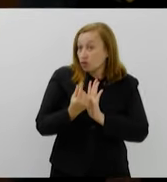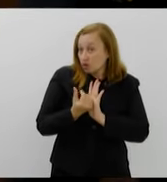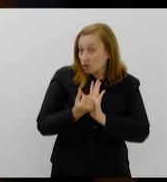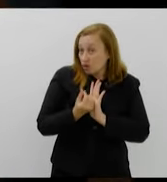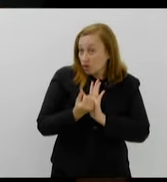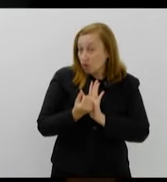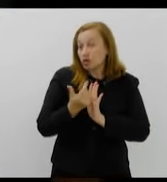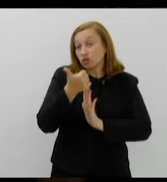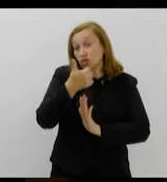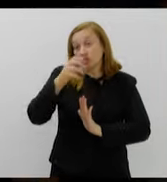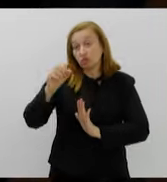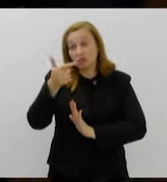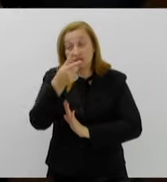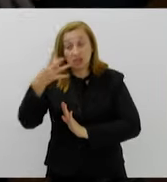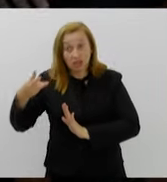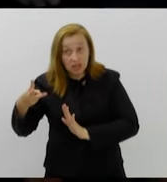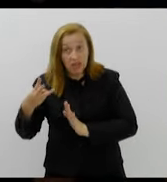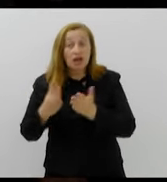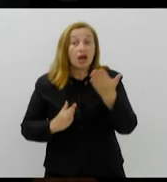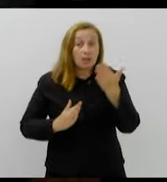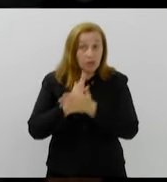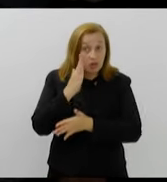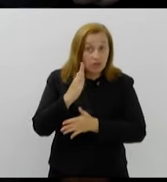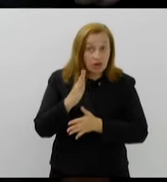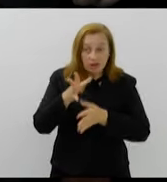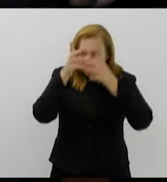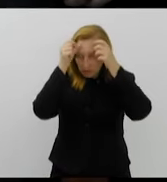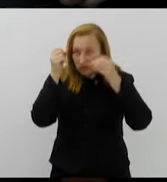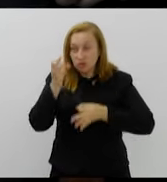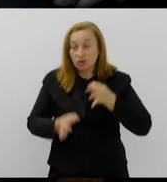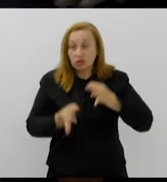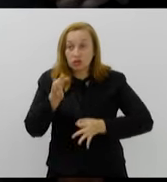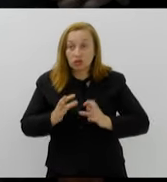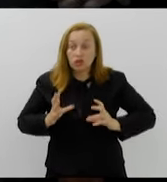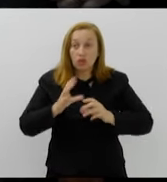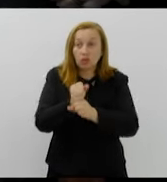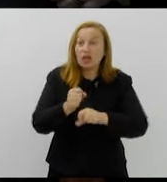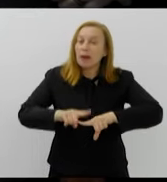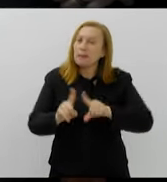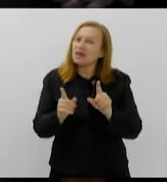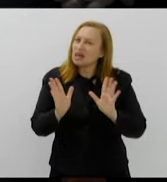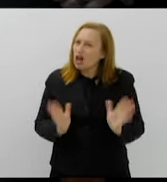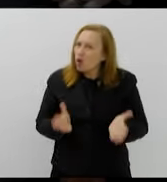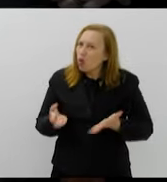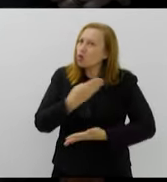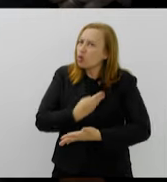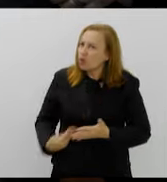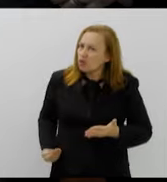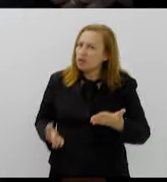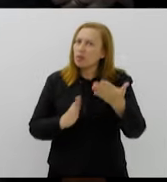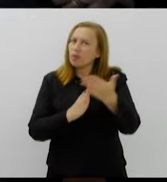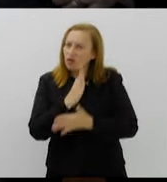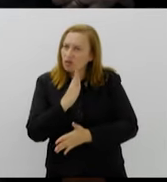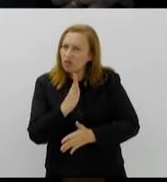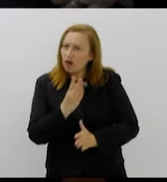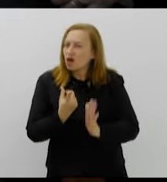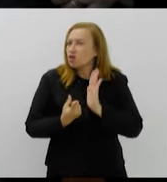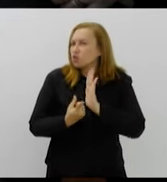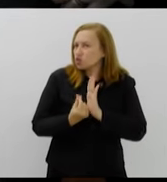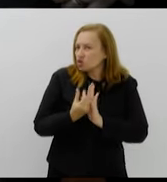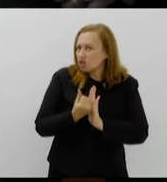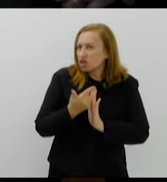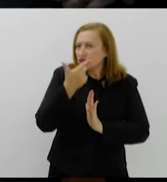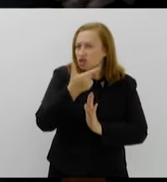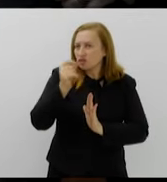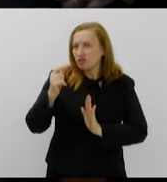2023 fossem aprovadas pelo tribunal de contas agora que o governo aprovar suas contas de 24